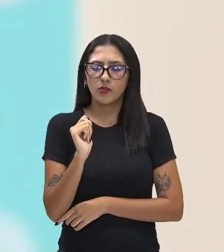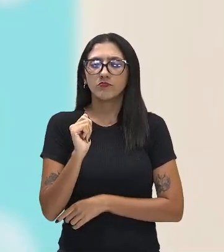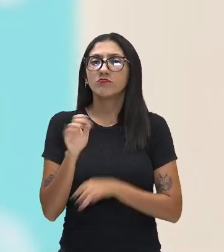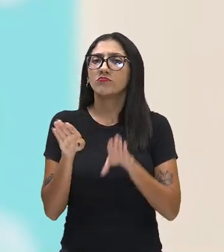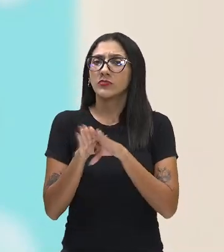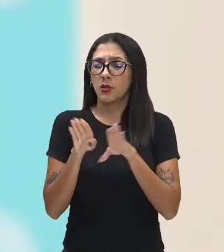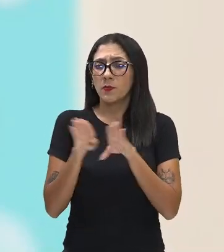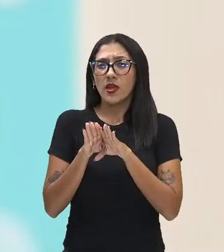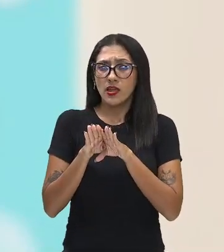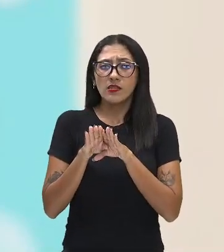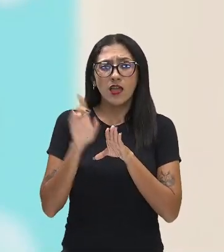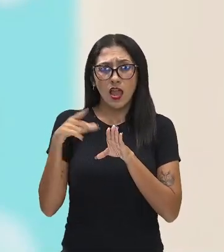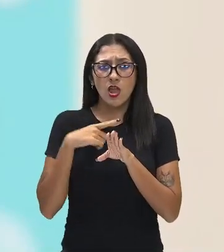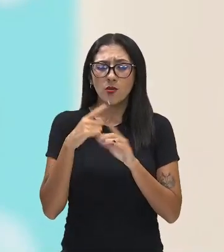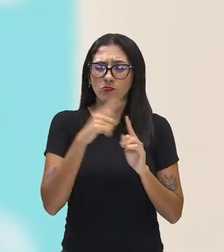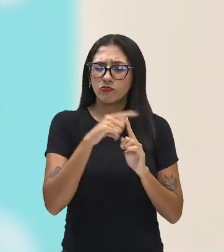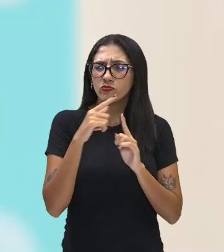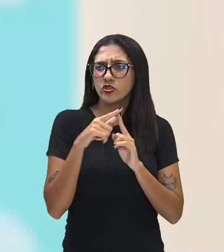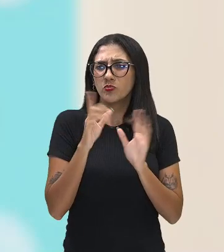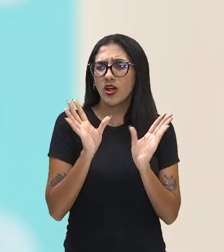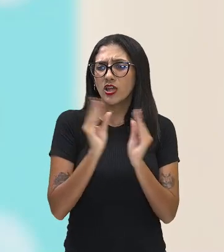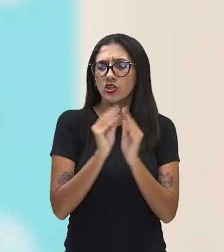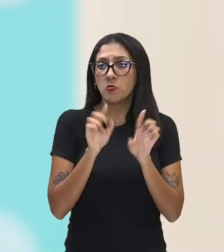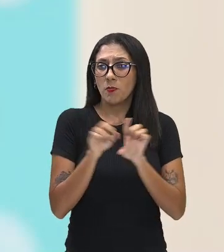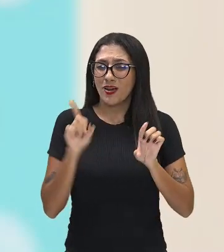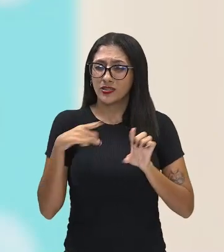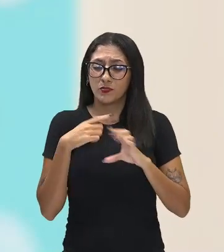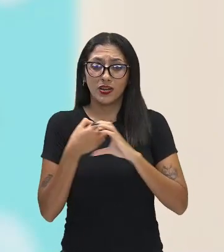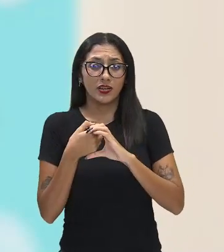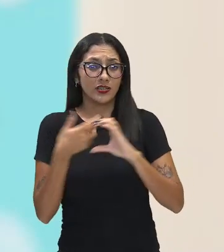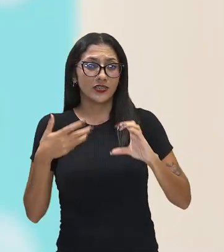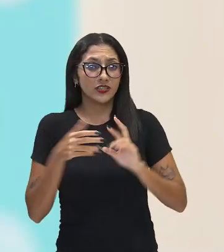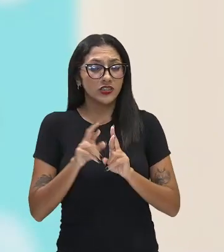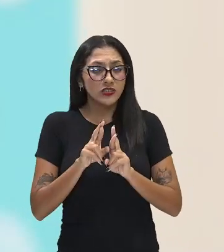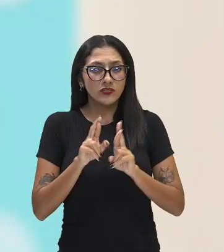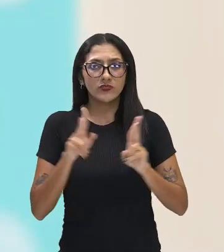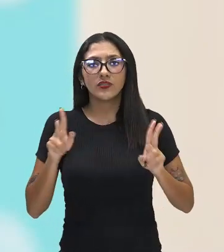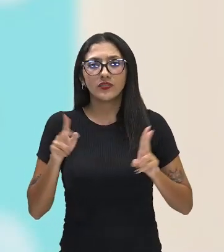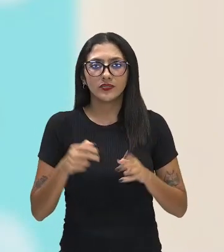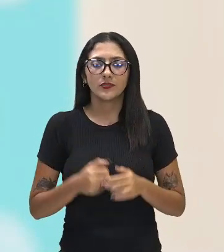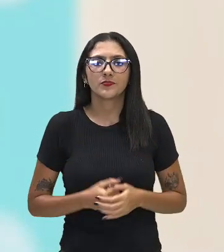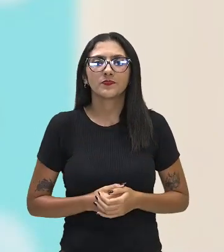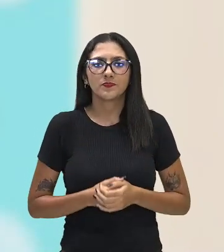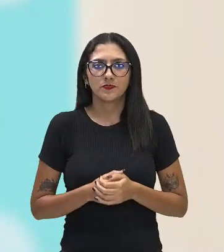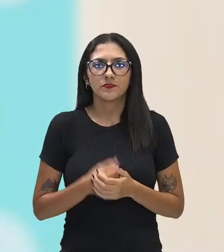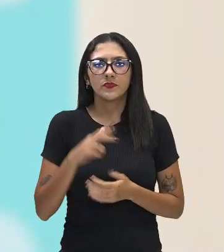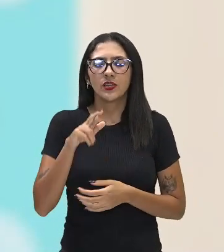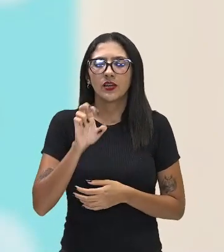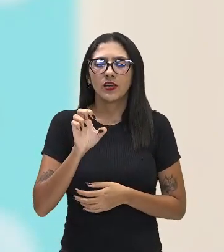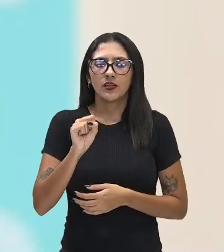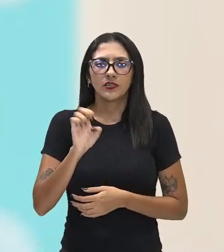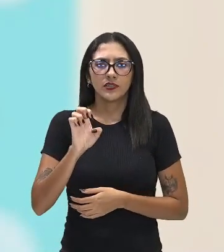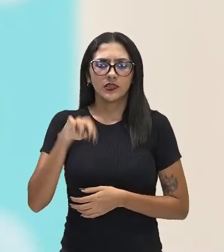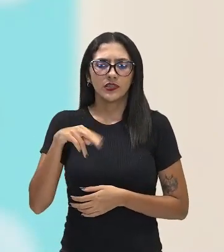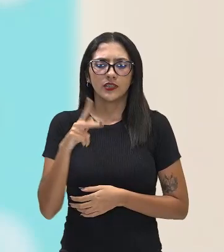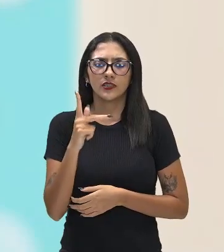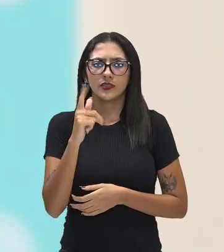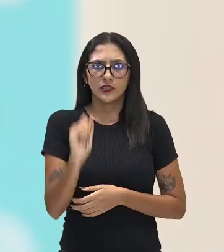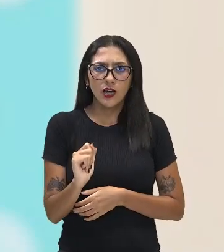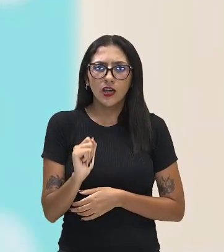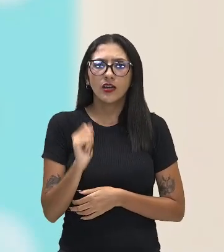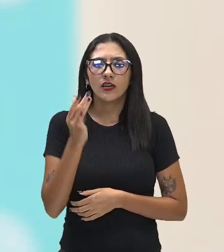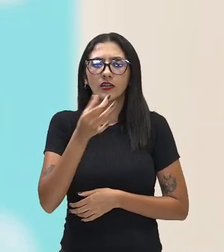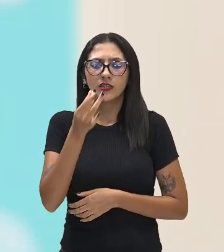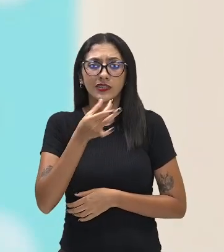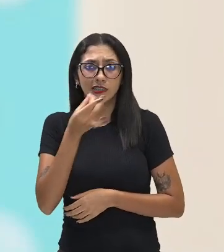a resenha crítica, ela é um pouco diferente. Quando eu falo em crítica, a gente fala em ponto de